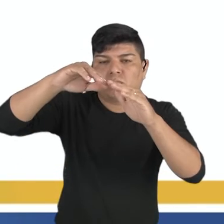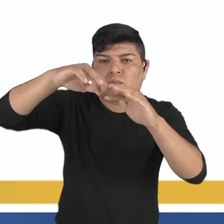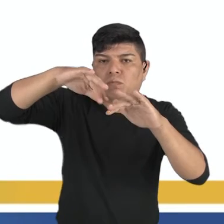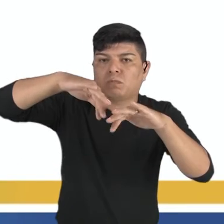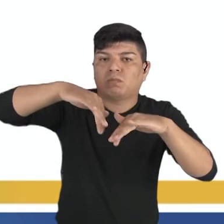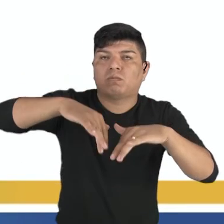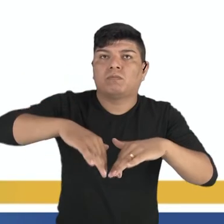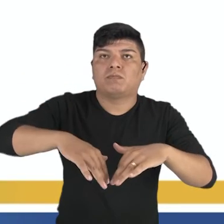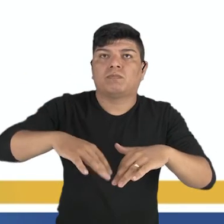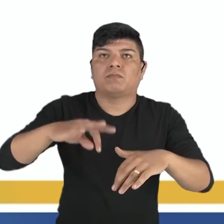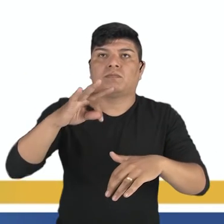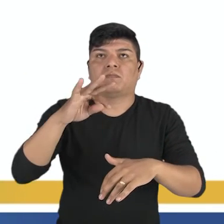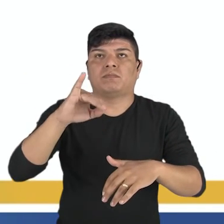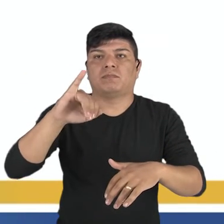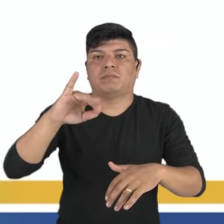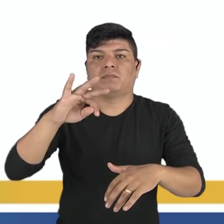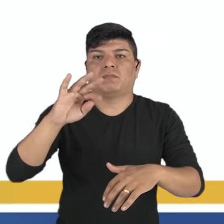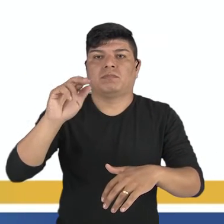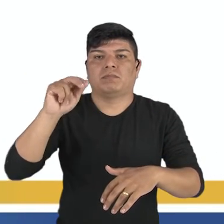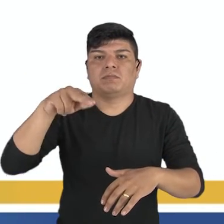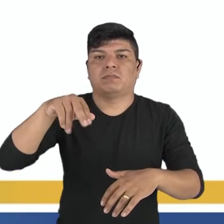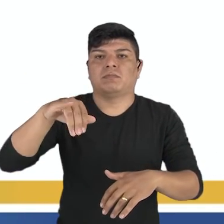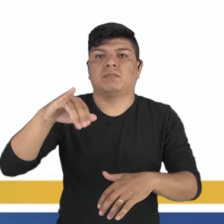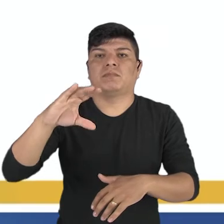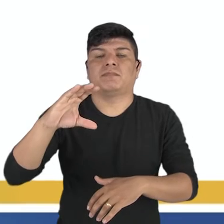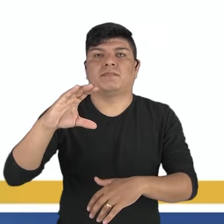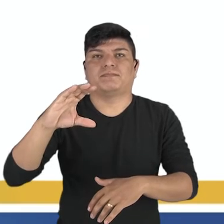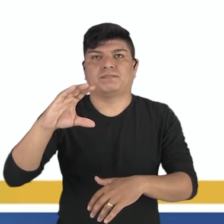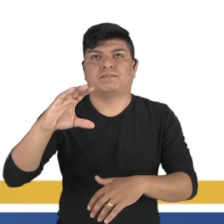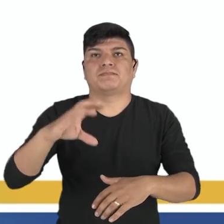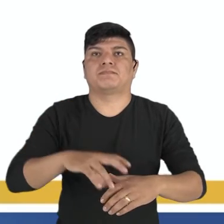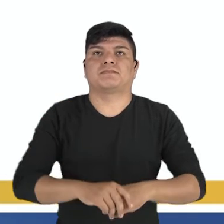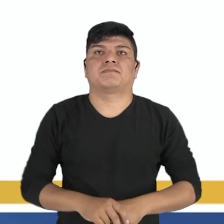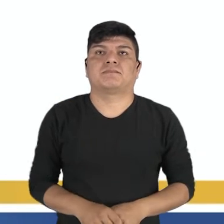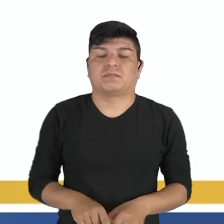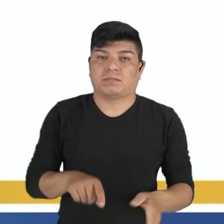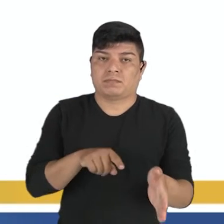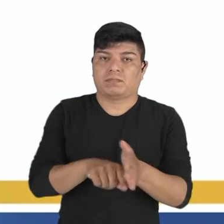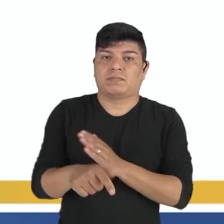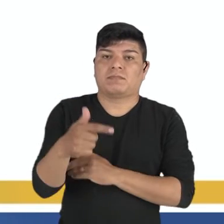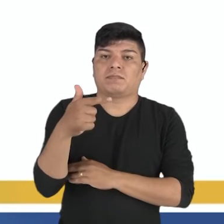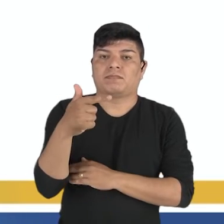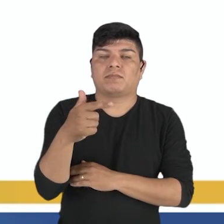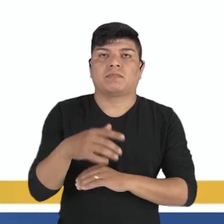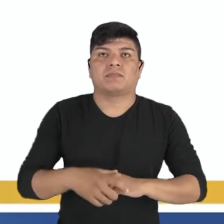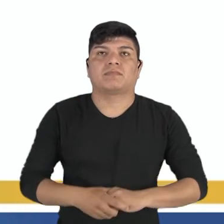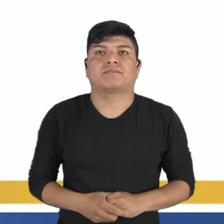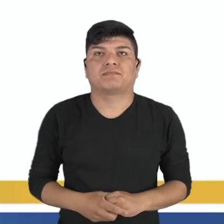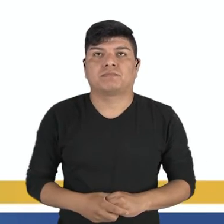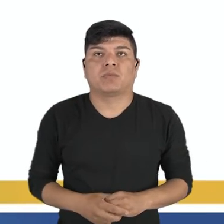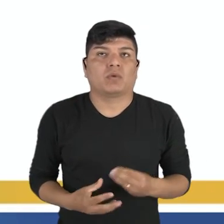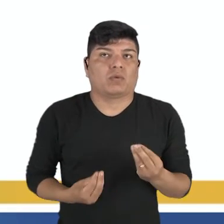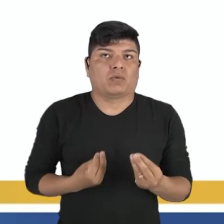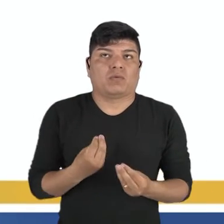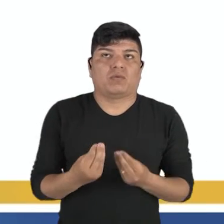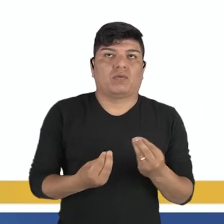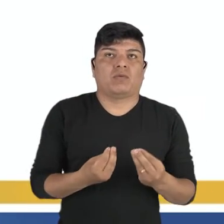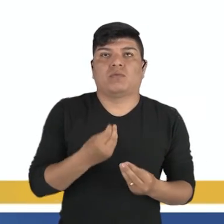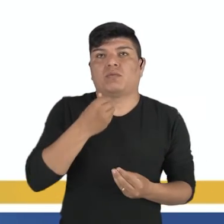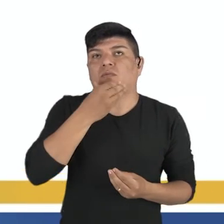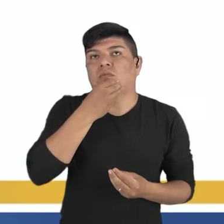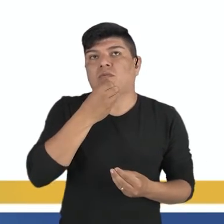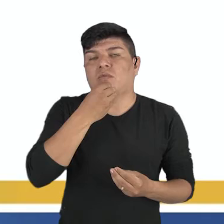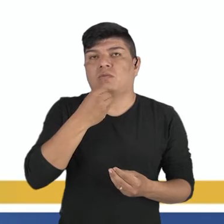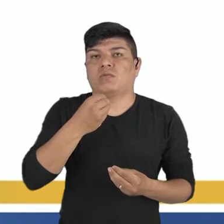mas eu vou dificultar um pouquinho. Question 2. Como o autor descreve